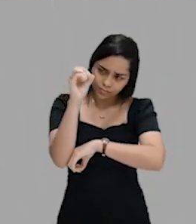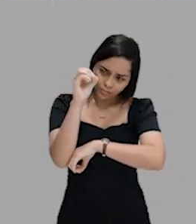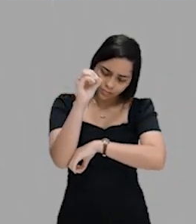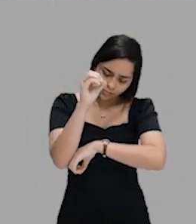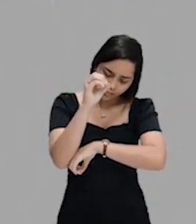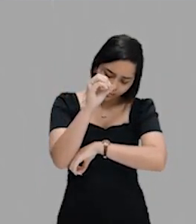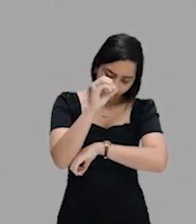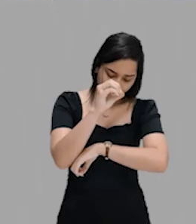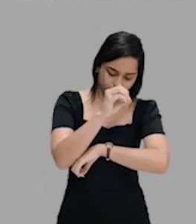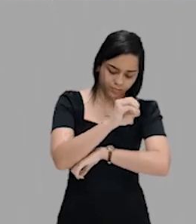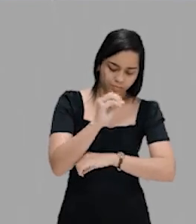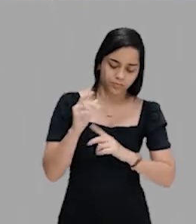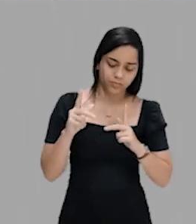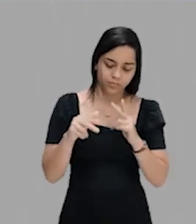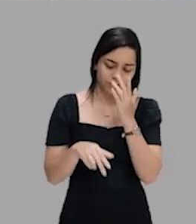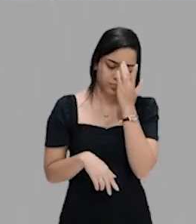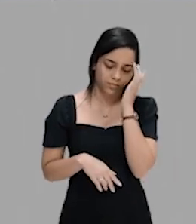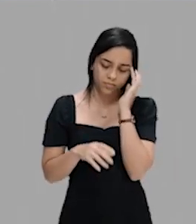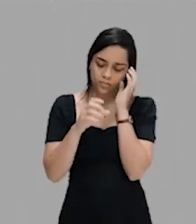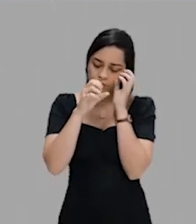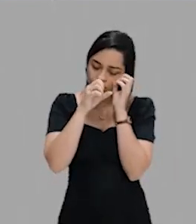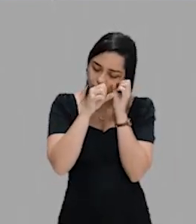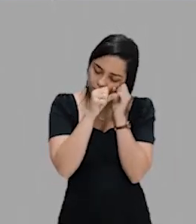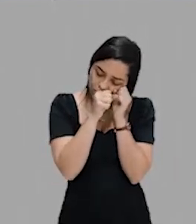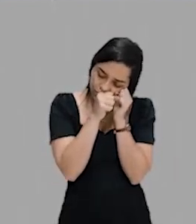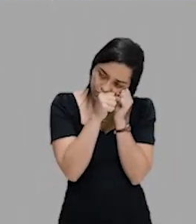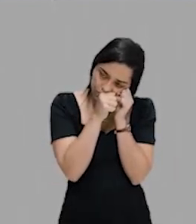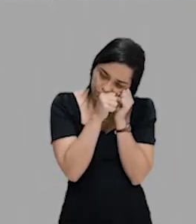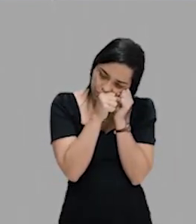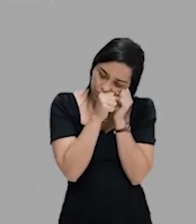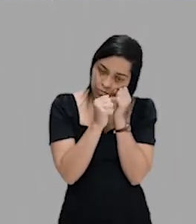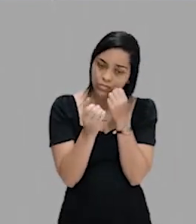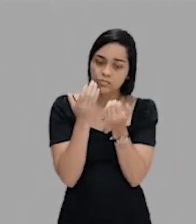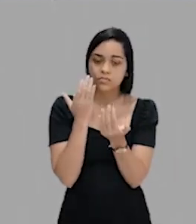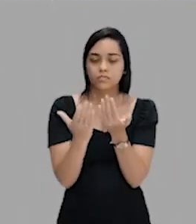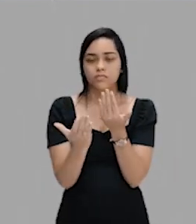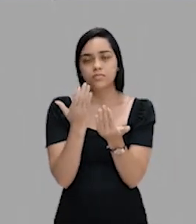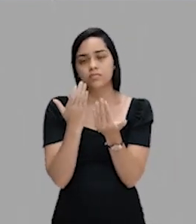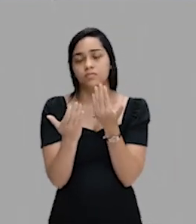anoitecer a pessoa se recolheu então tá uma comparação